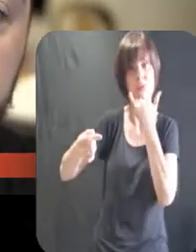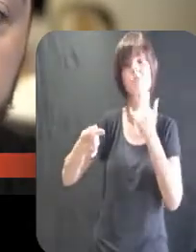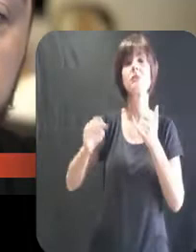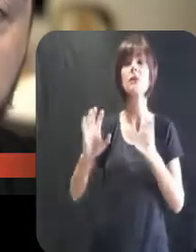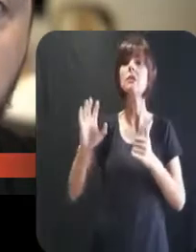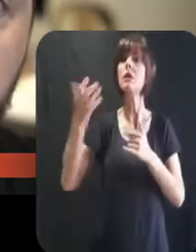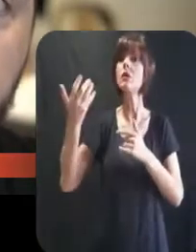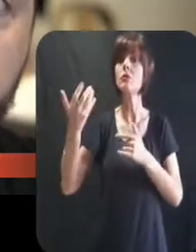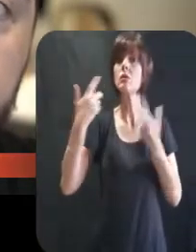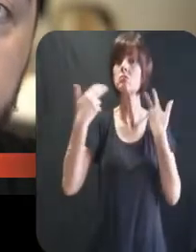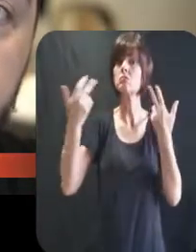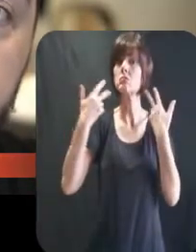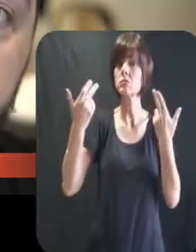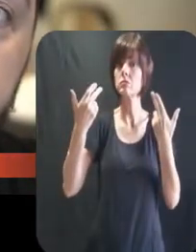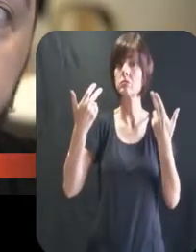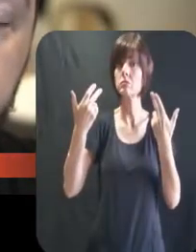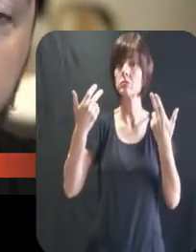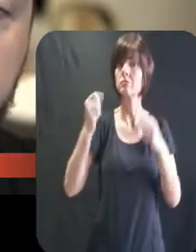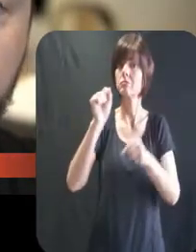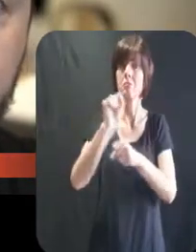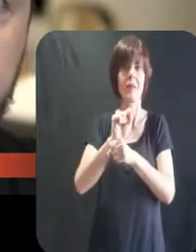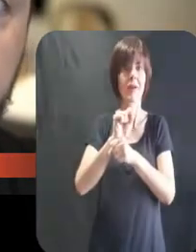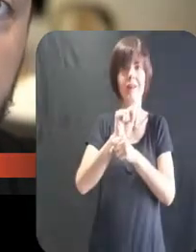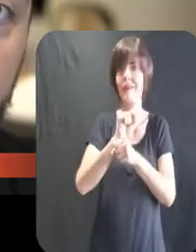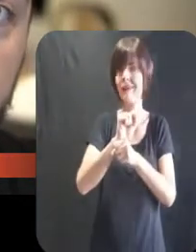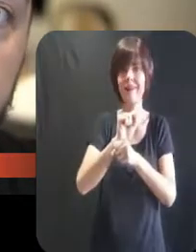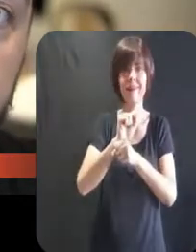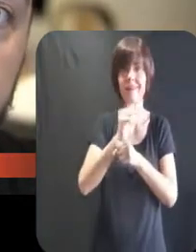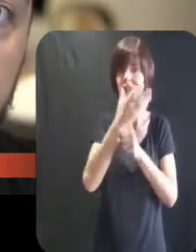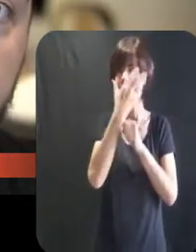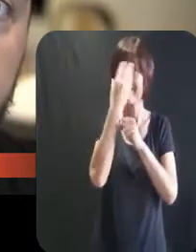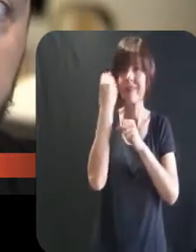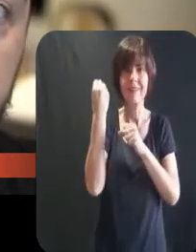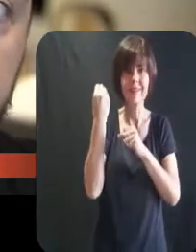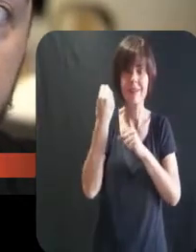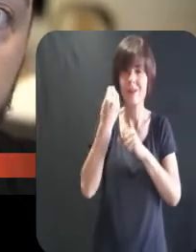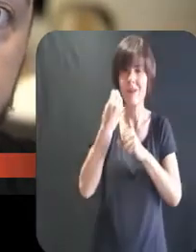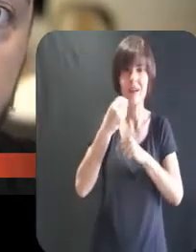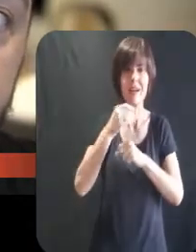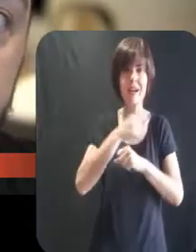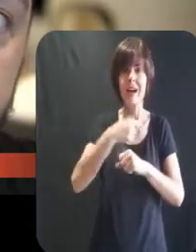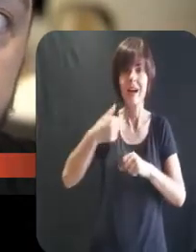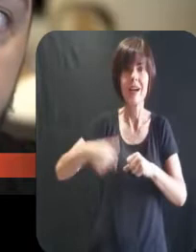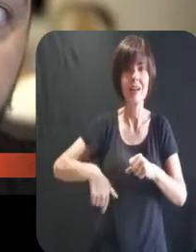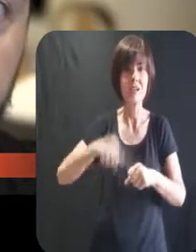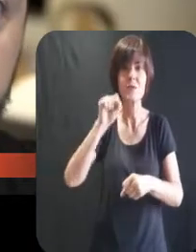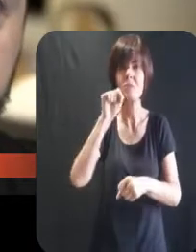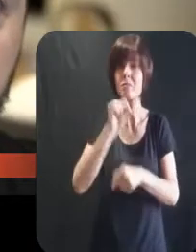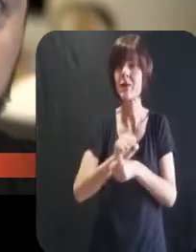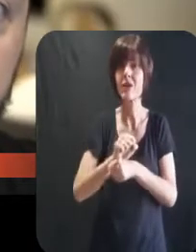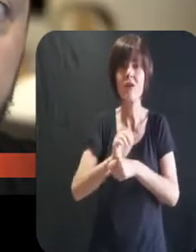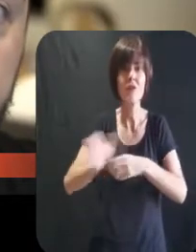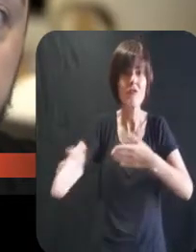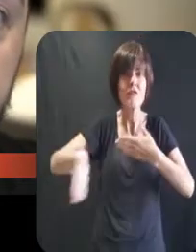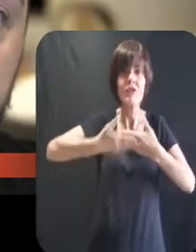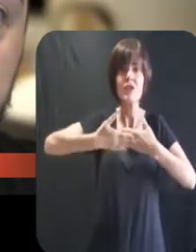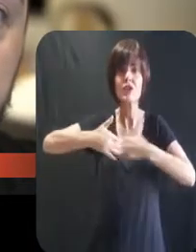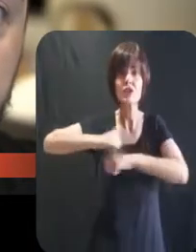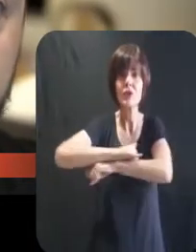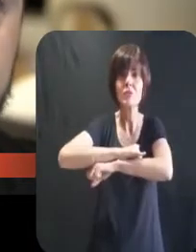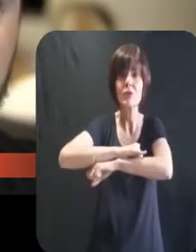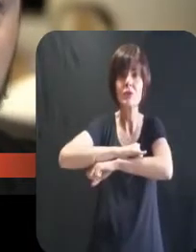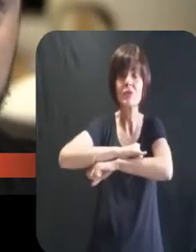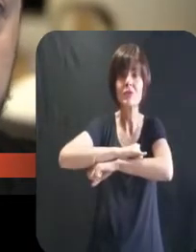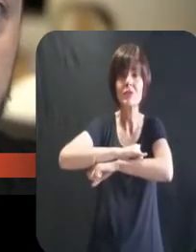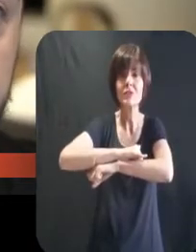mil casos, e a coisa se resolveu. A gente ignora que a China parou o país, a China parou toda a região de Wuhan,